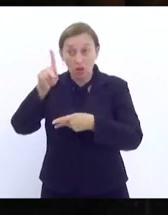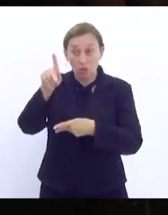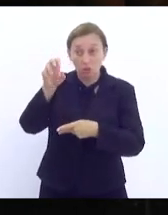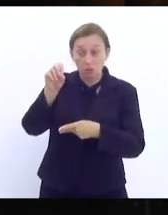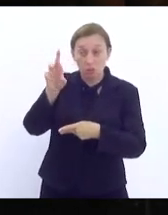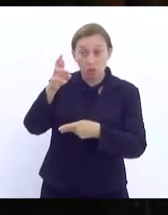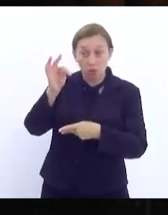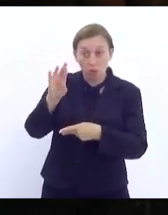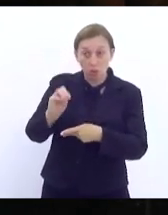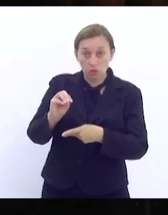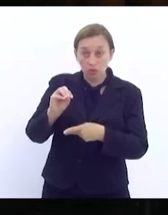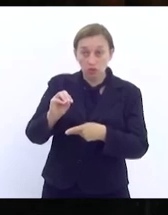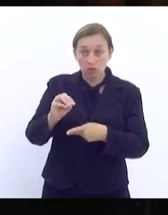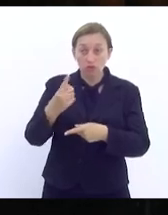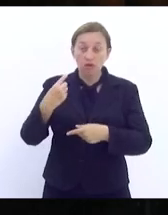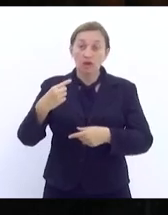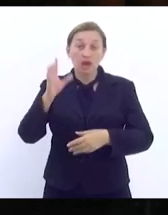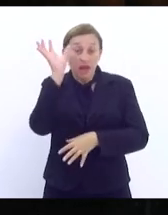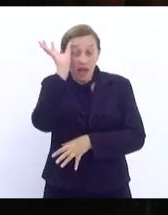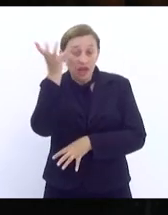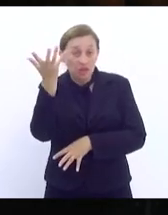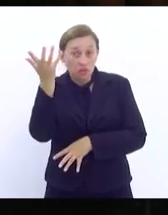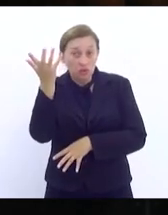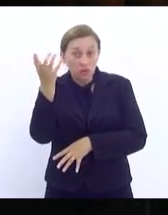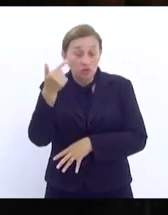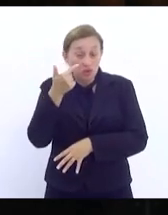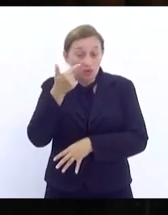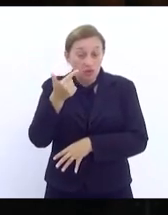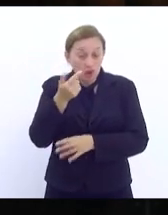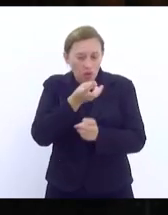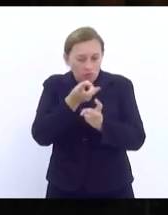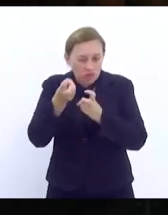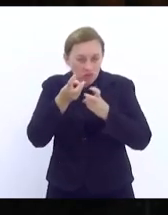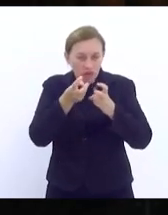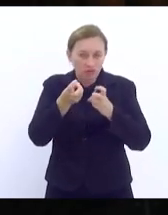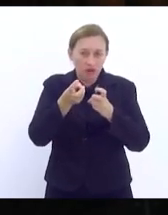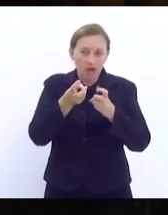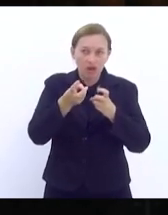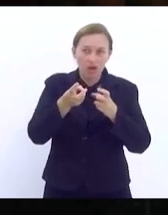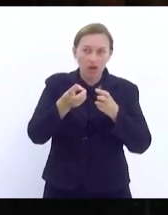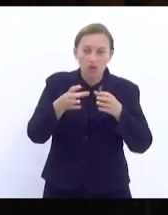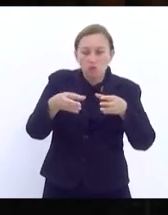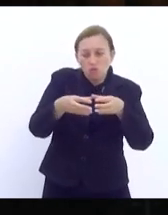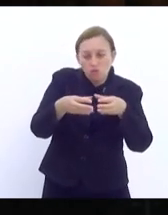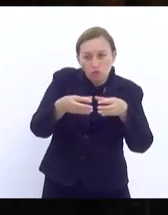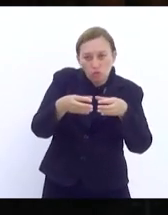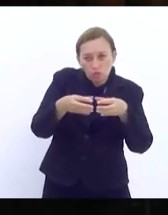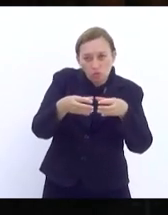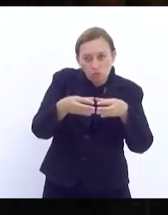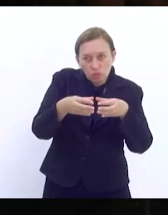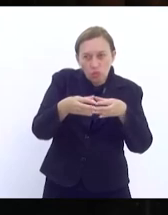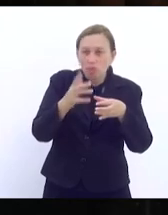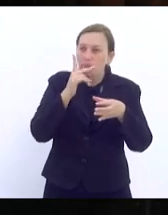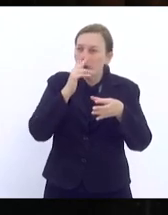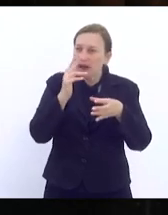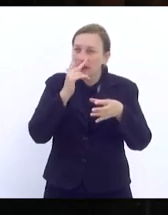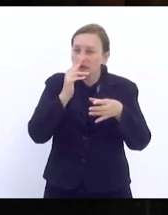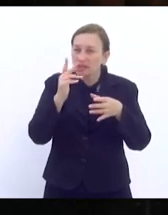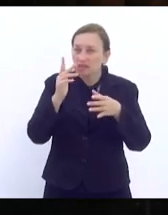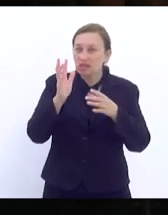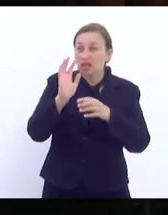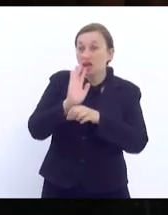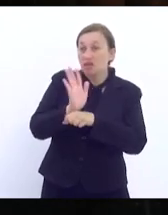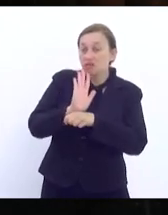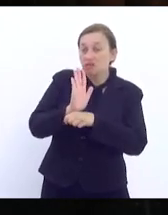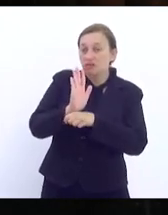desbaratar uma quadrilha Deputado Val go absolutamente hollywoodiano Deputado Yuri o